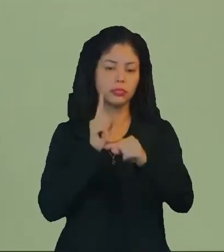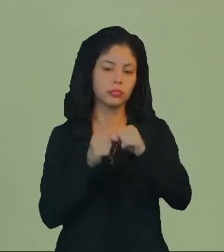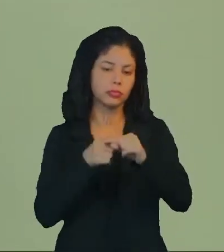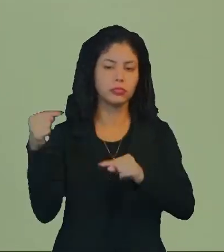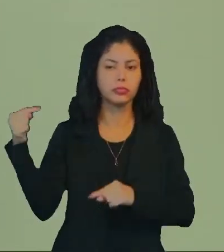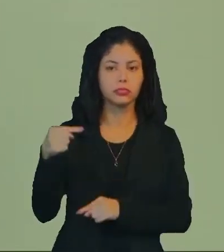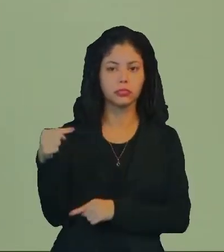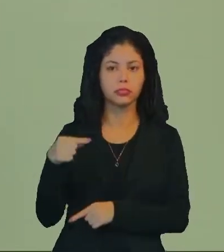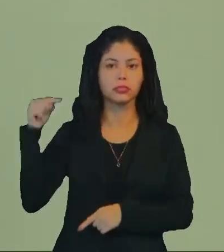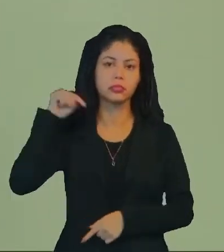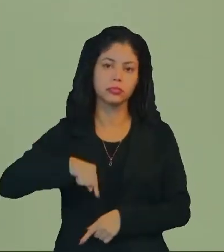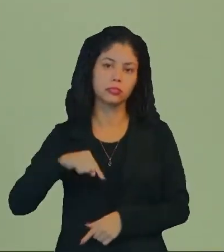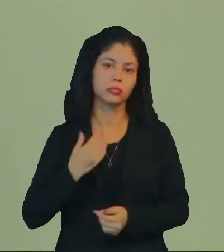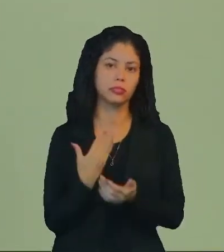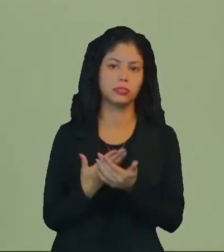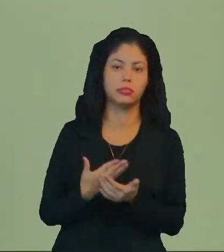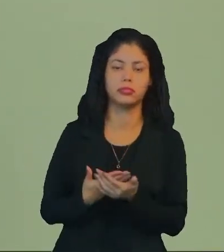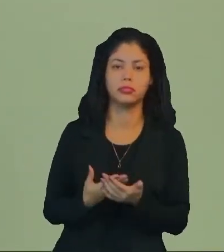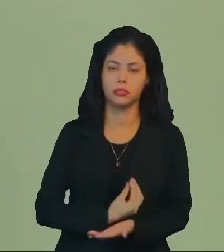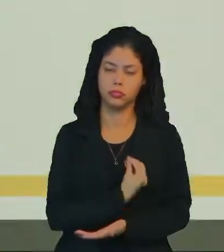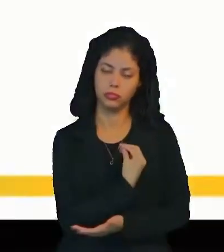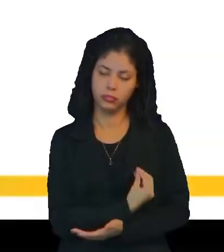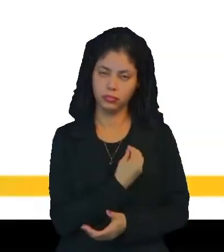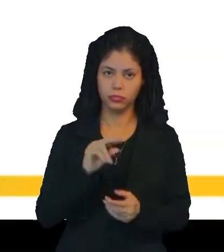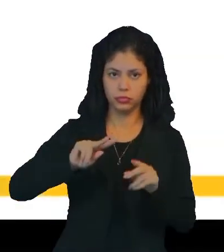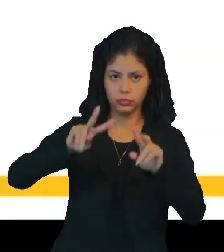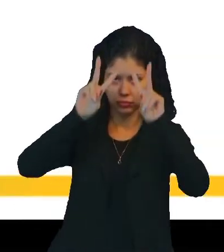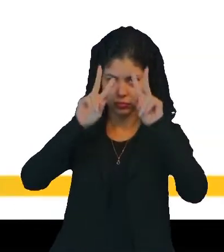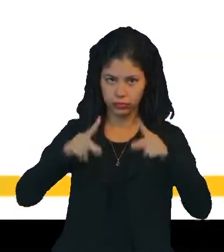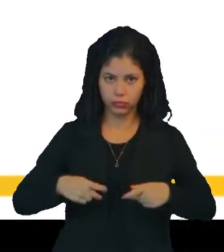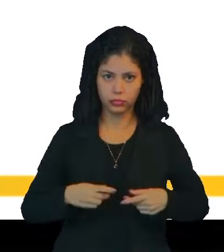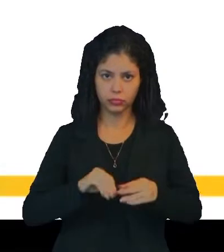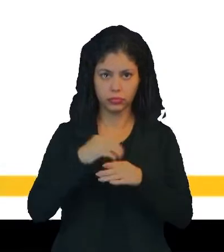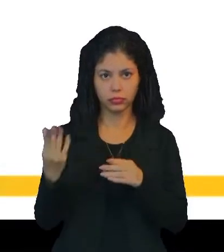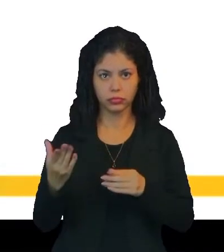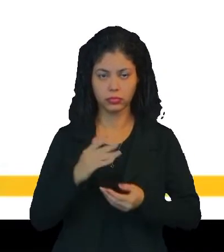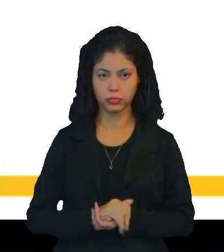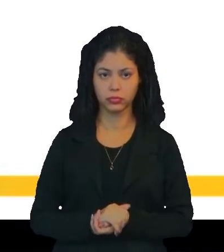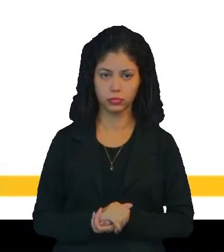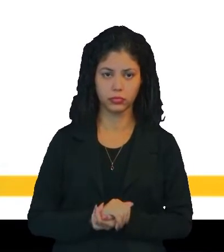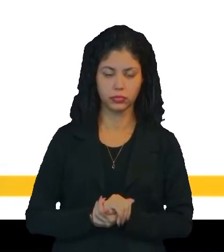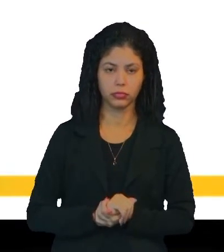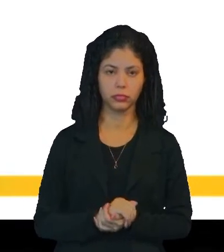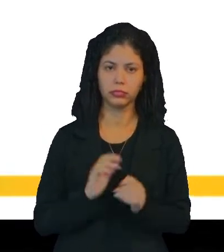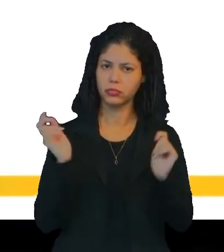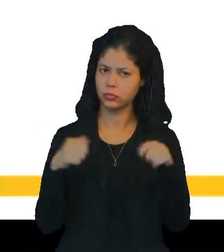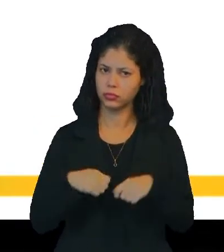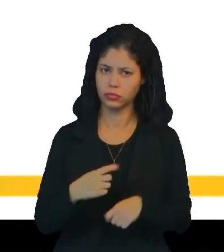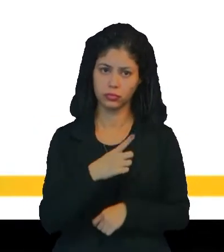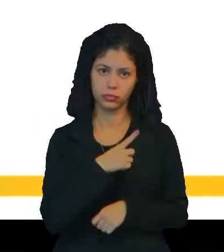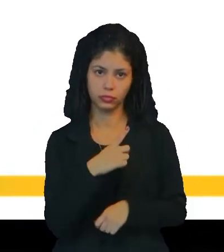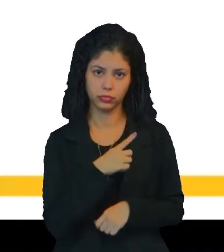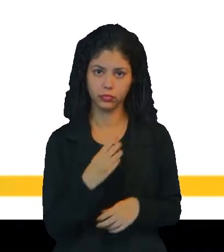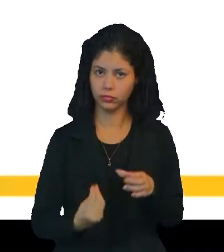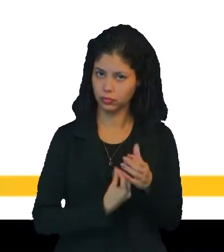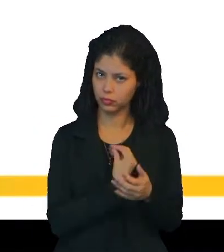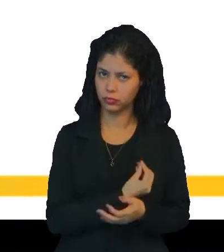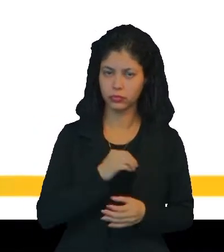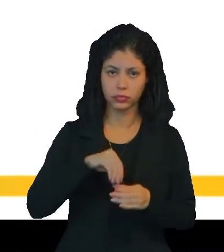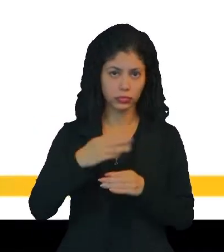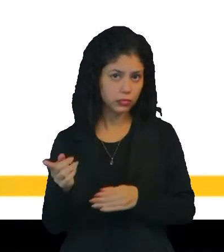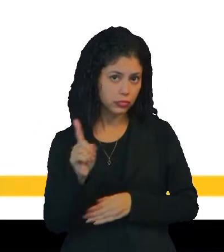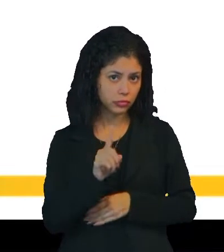negativos dessa aula em relação à sobrevivência humana fora da Terra. Vamos lá? É possível existir vida fora da